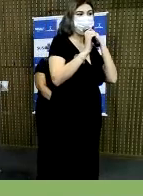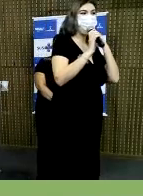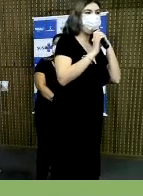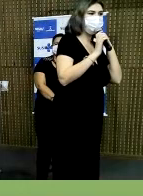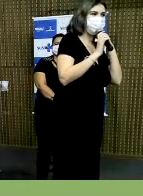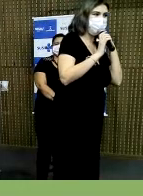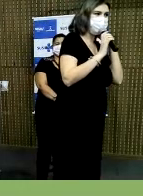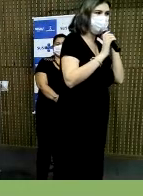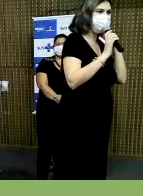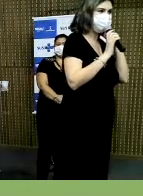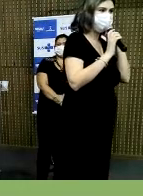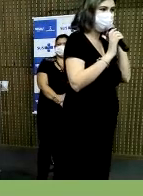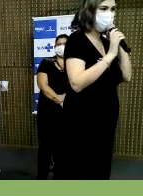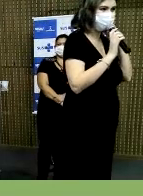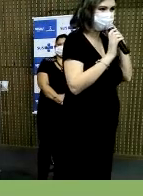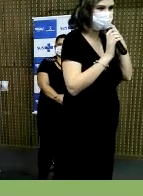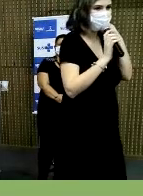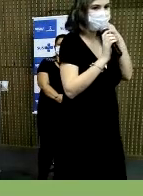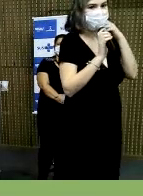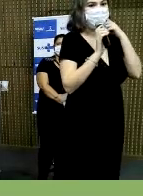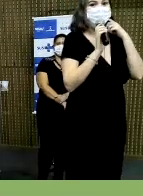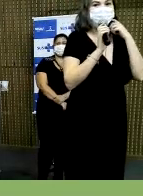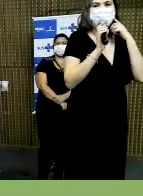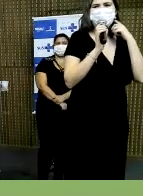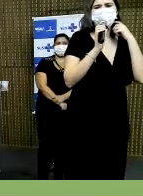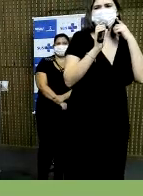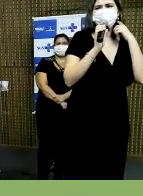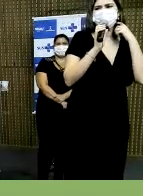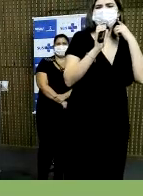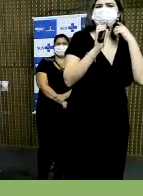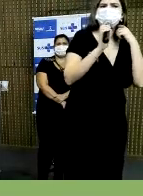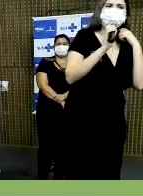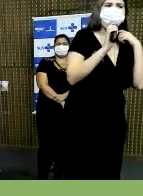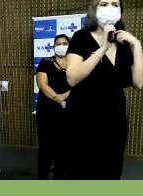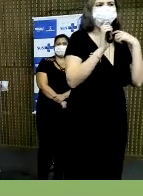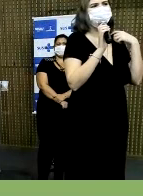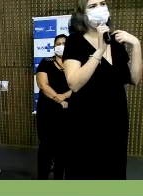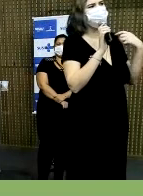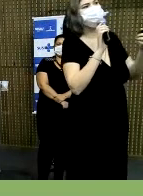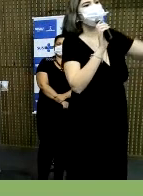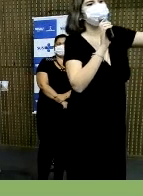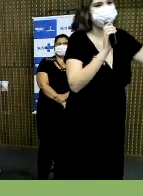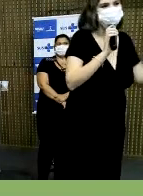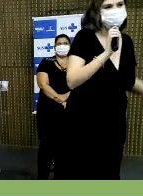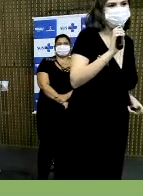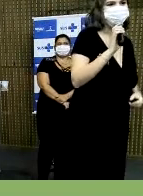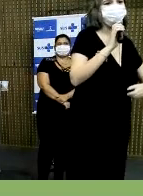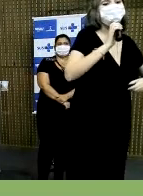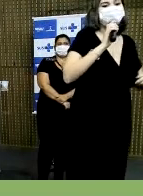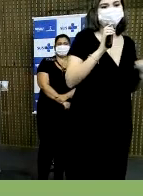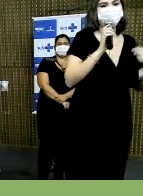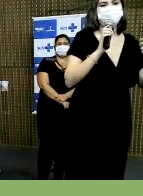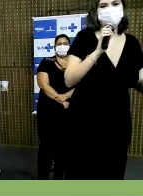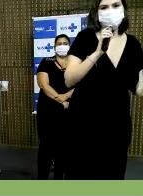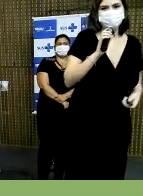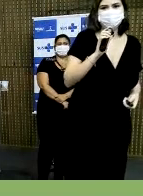vezes autorrefere que é hipertensa diabética. Ah, não, eu não tenho hipertensão, ou eu tomo de vez em quando,